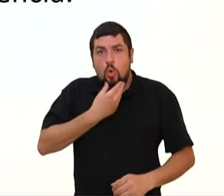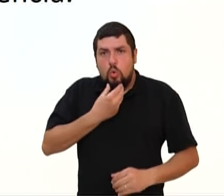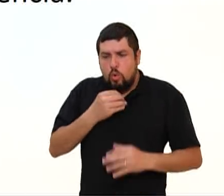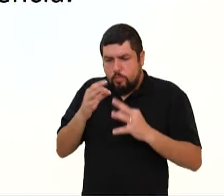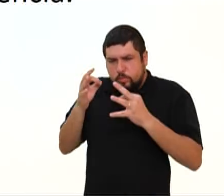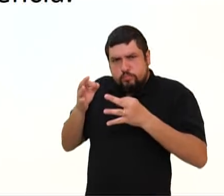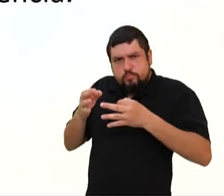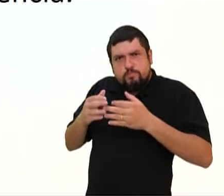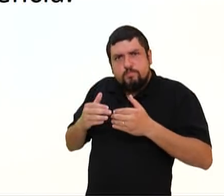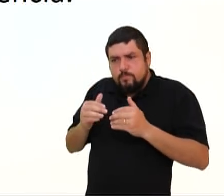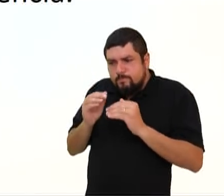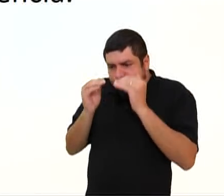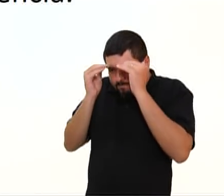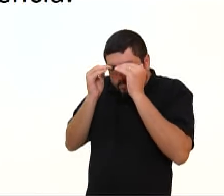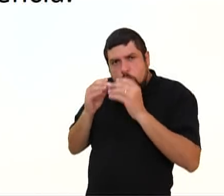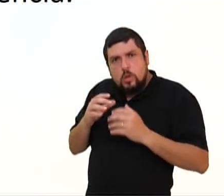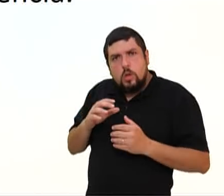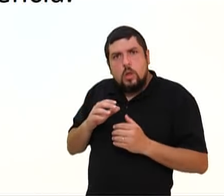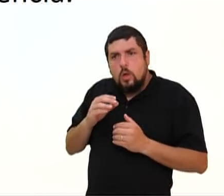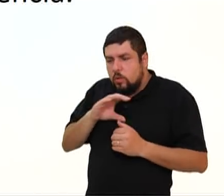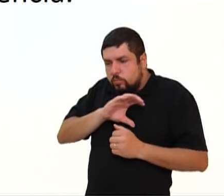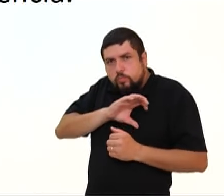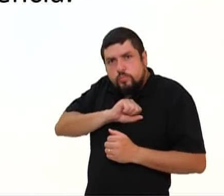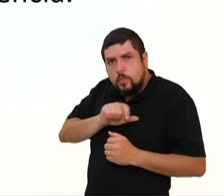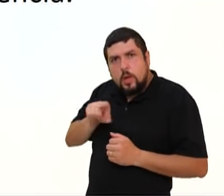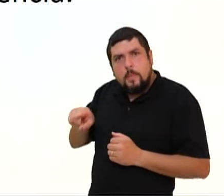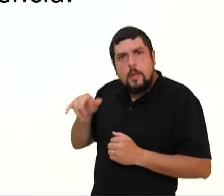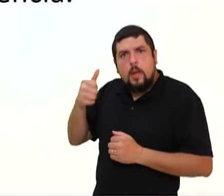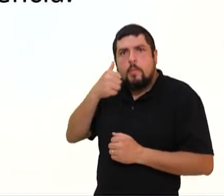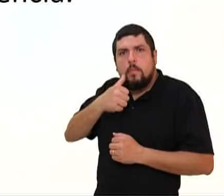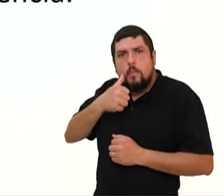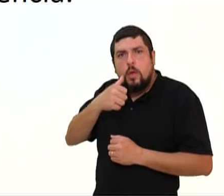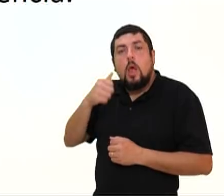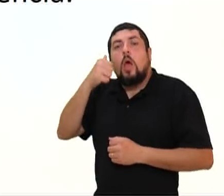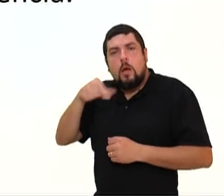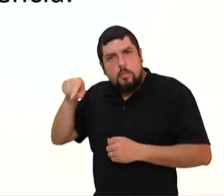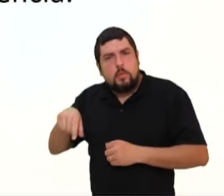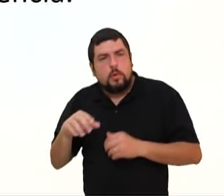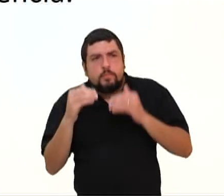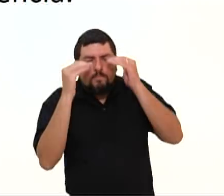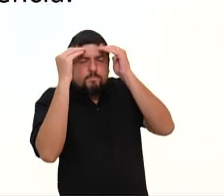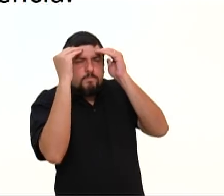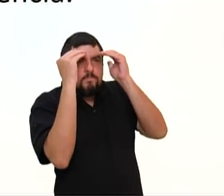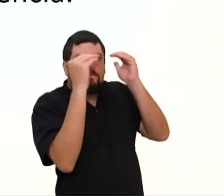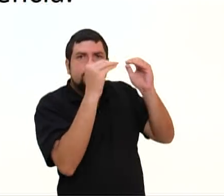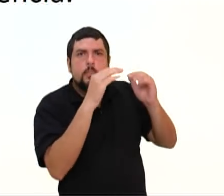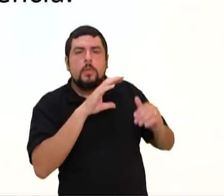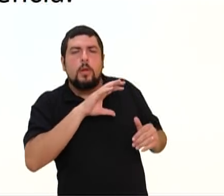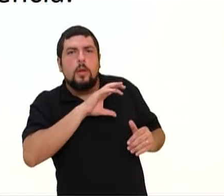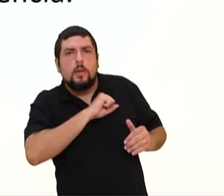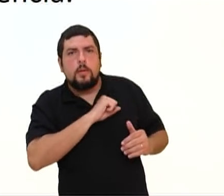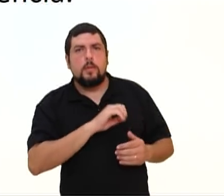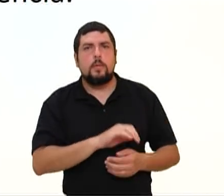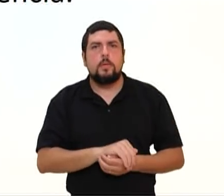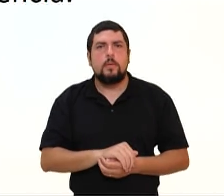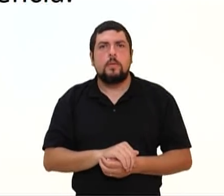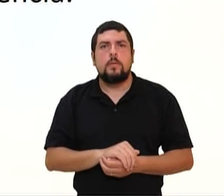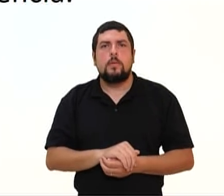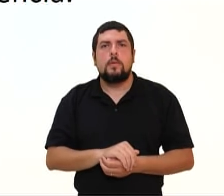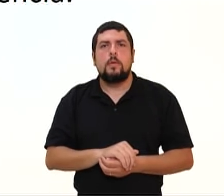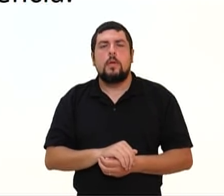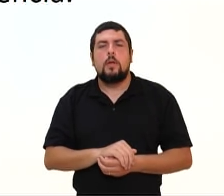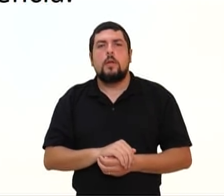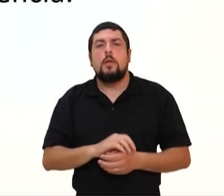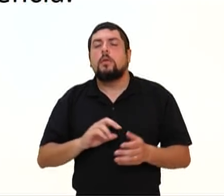mulher deve respeitar o seu marido, o seu homem, né? a pessoa com qual ela vive junto. Ou seja,